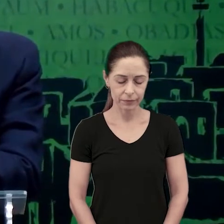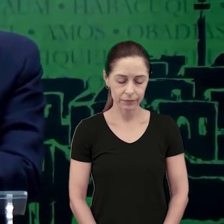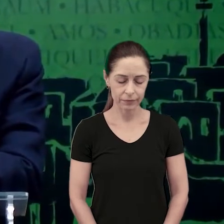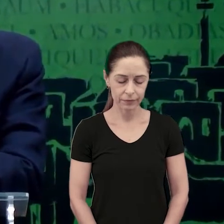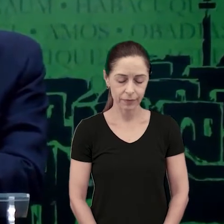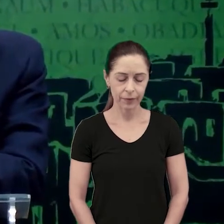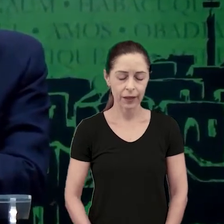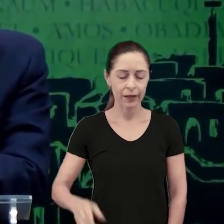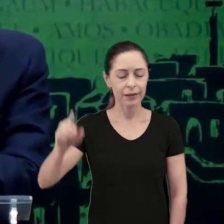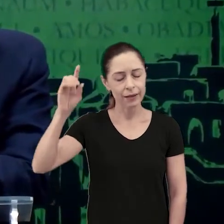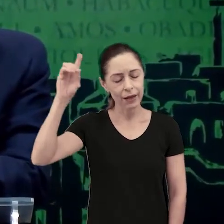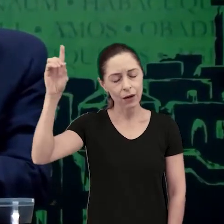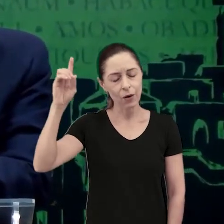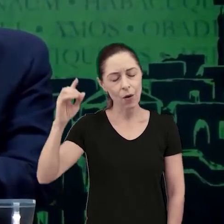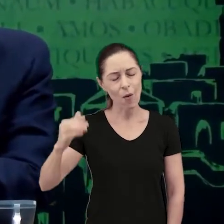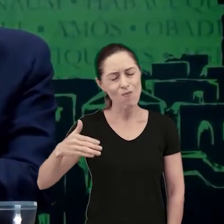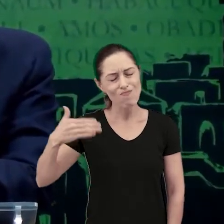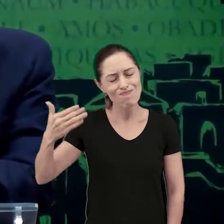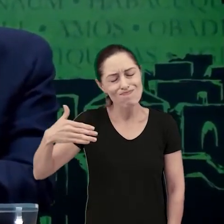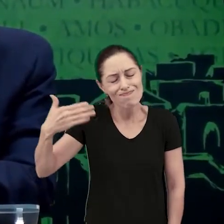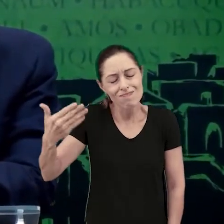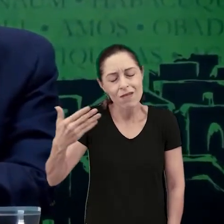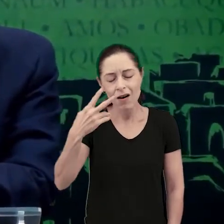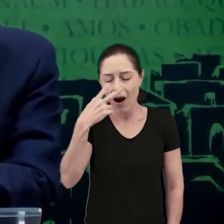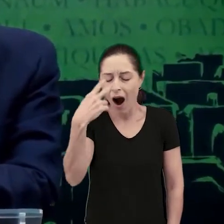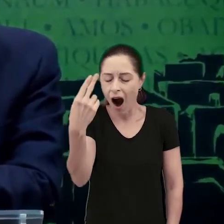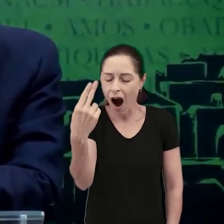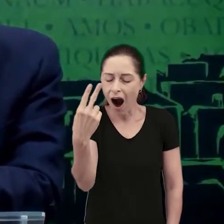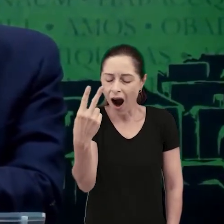Ó Deus, quando olhamos para a nação brasileira,